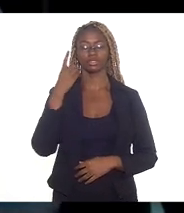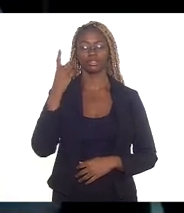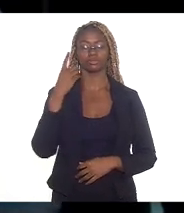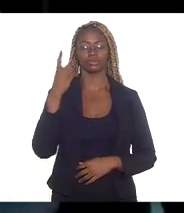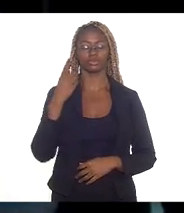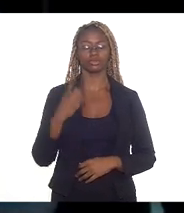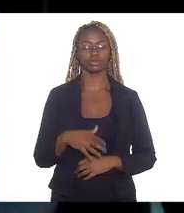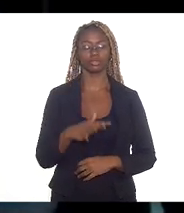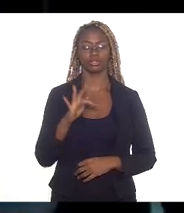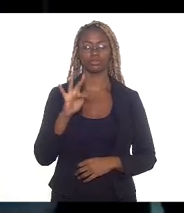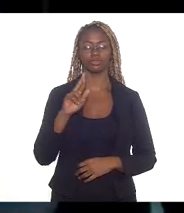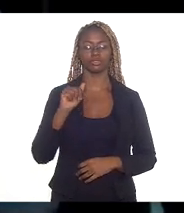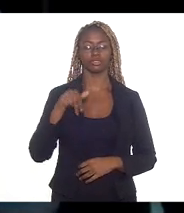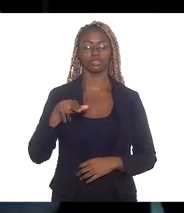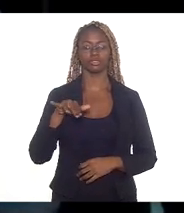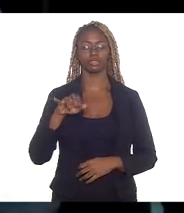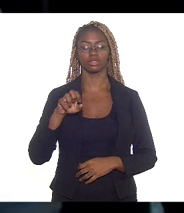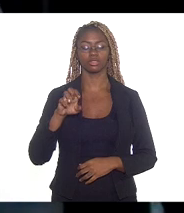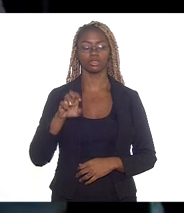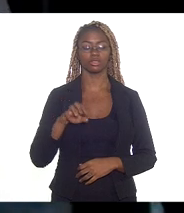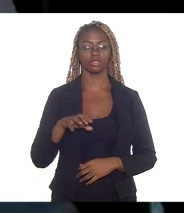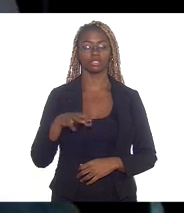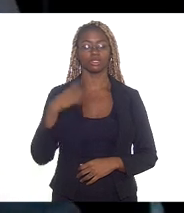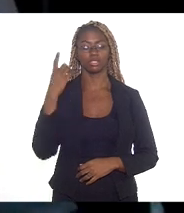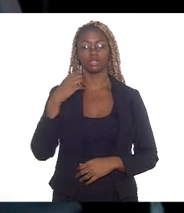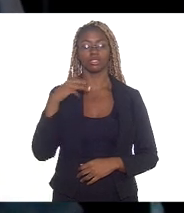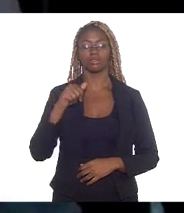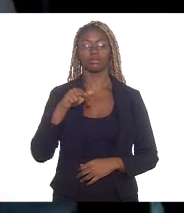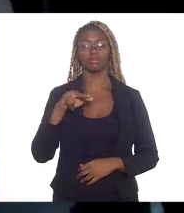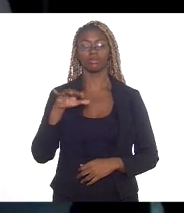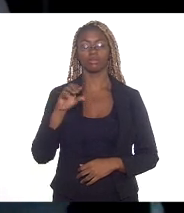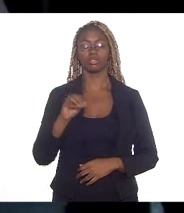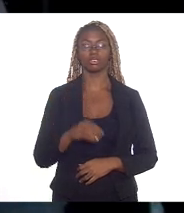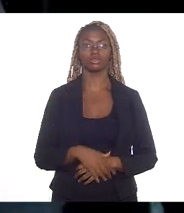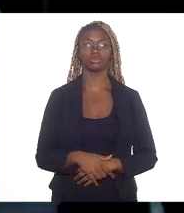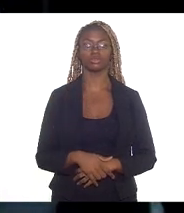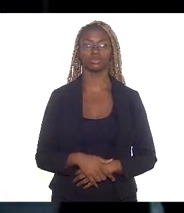Deputada Franciane Mota. Deputado Márcio Pacheco.